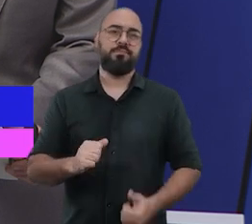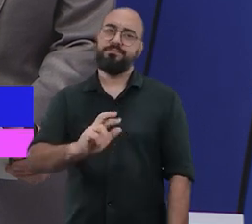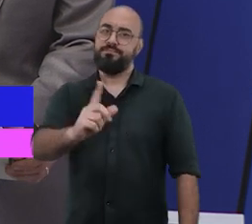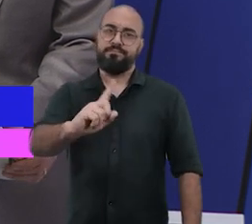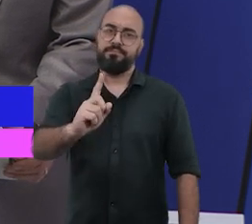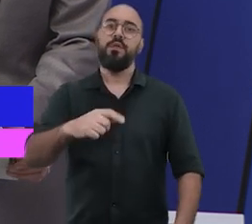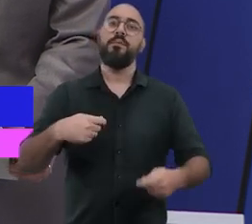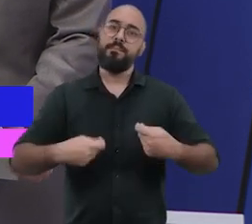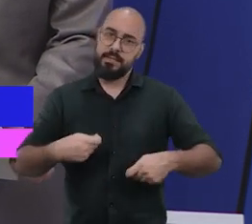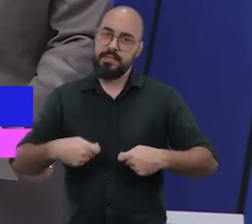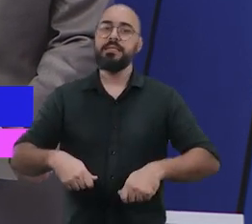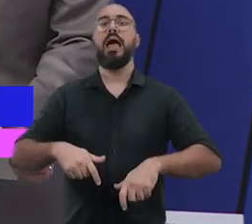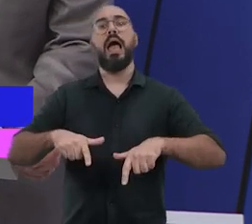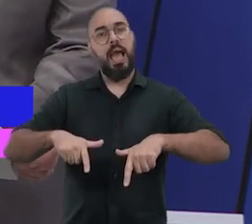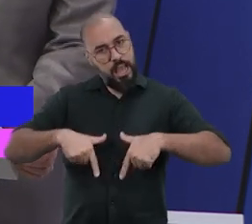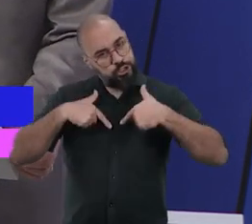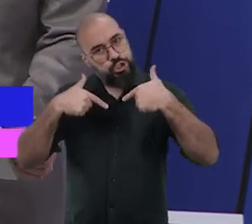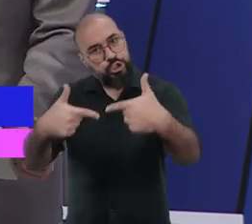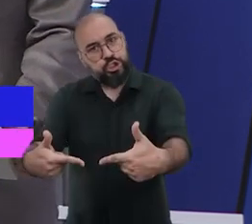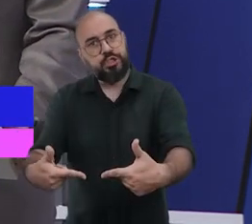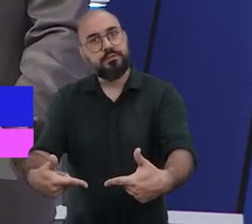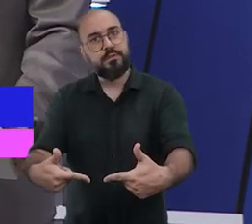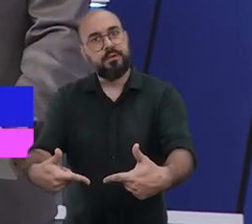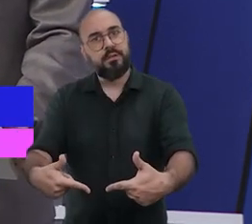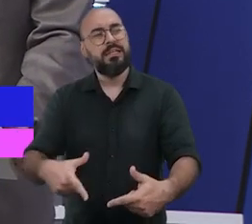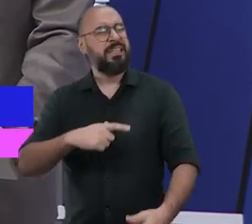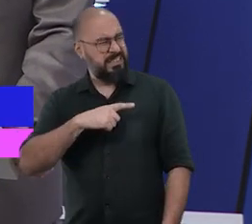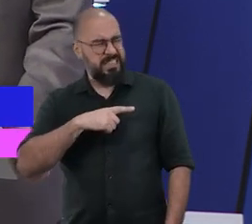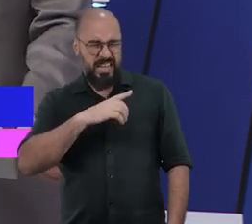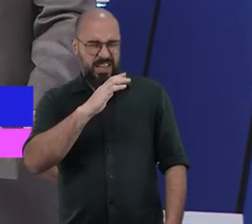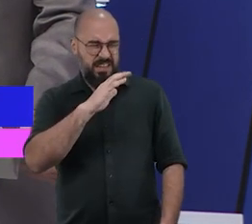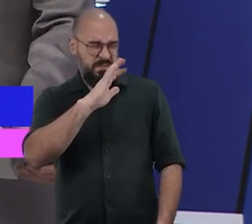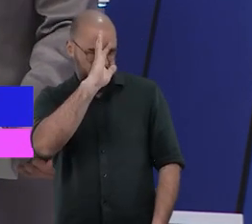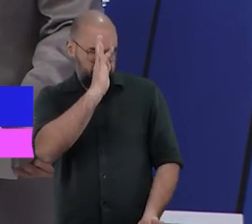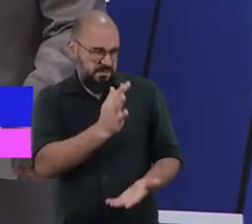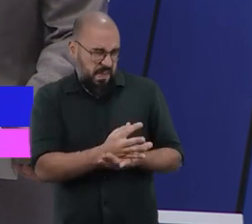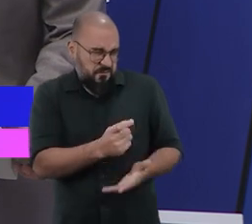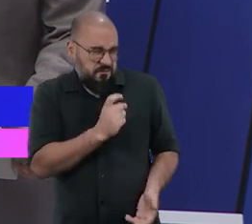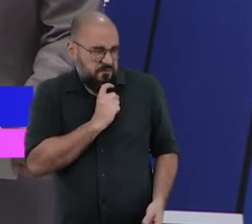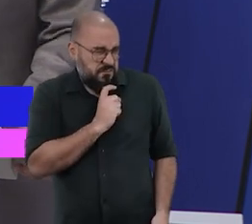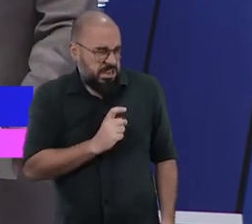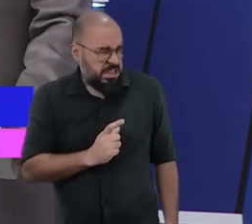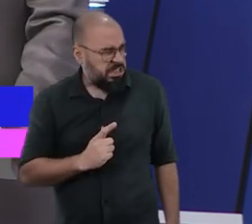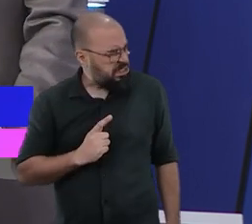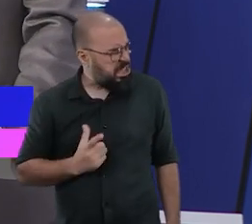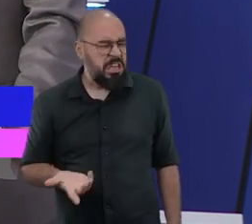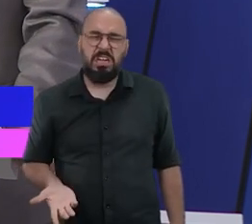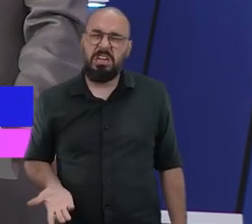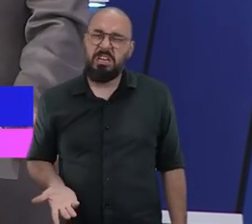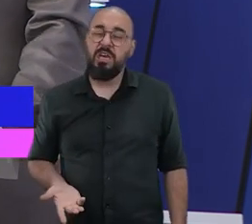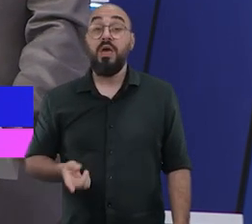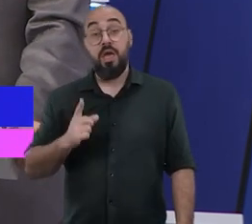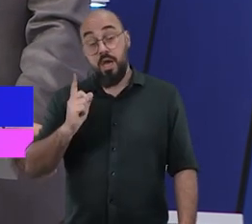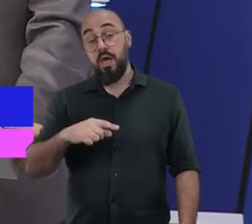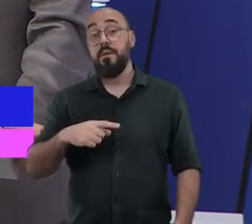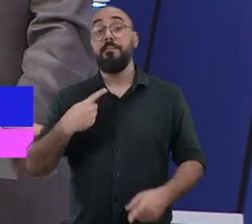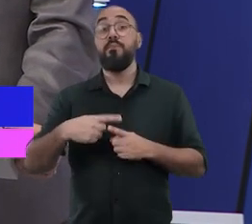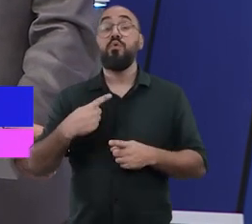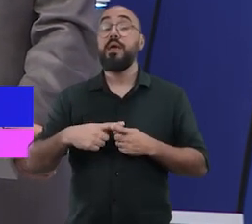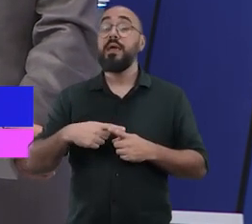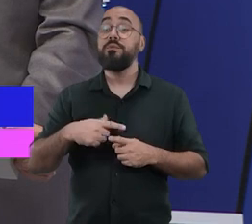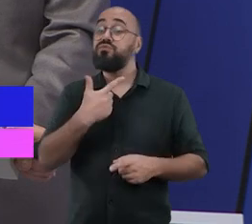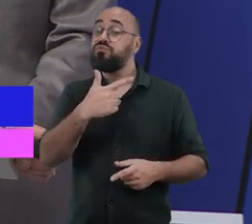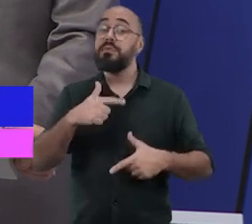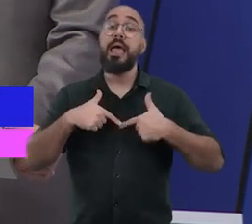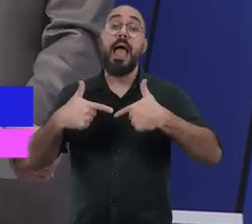possível ter uma fé morta? É claro que sim. É a fé que deixou de estar viva. E como é que eu sei se a fé está viva ou